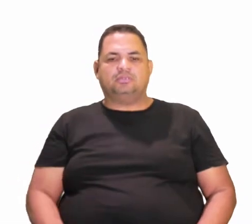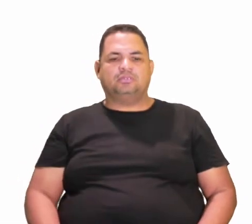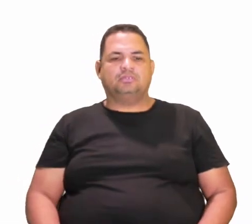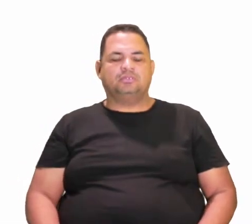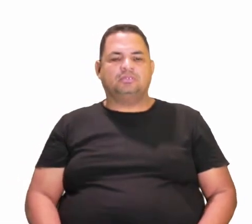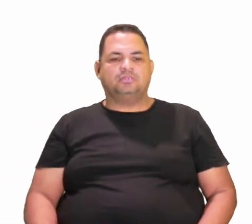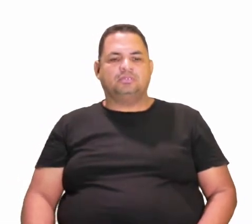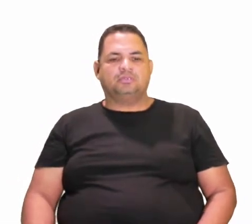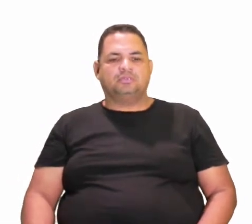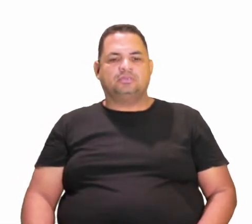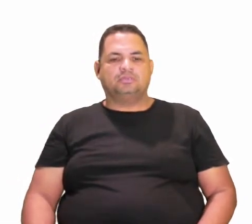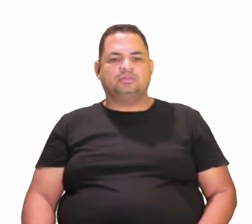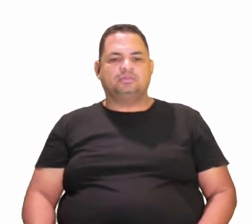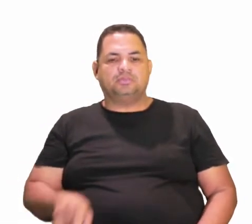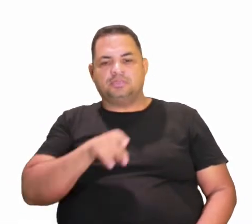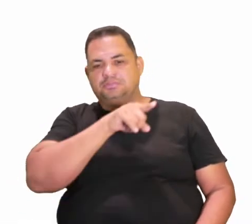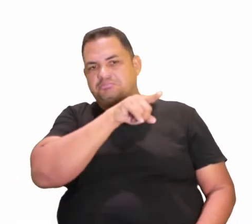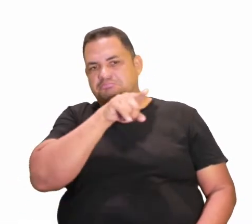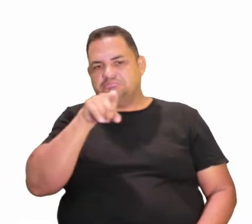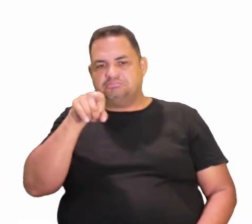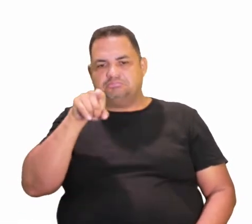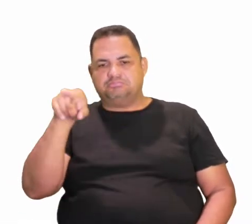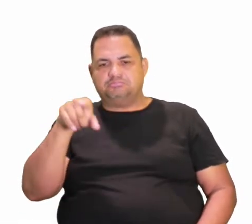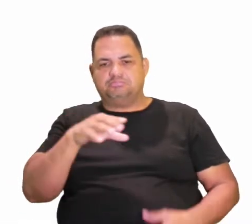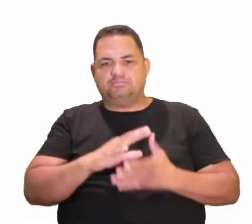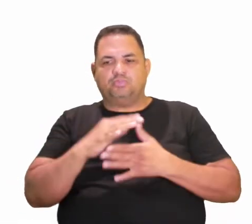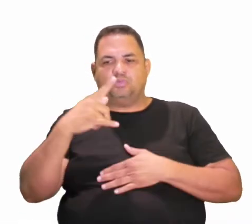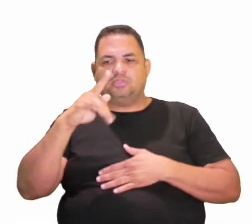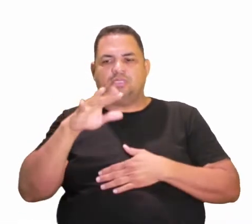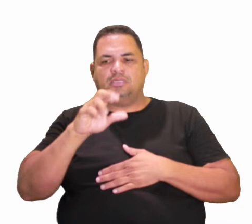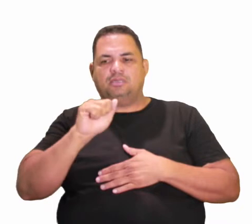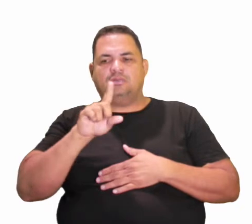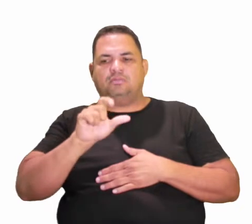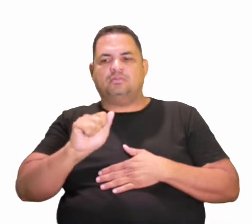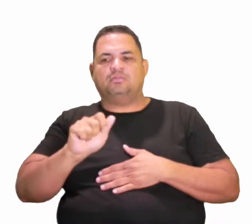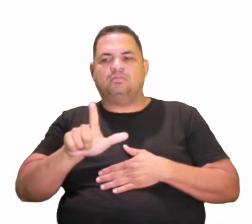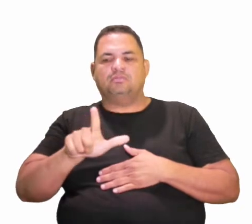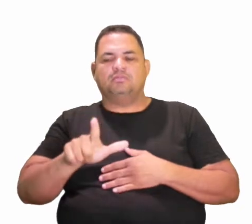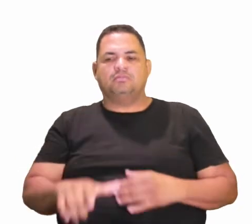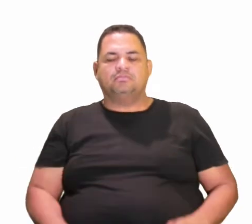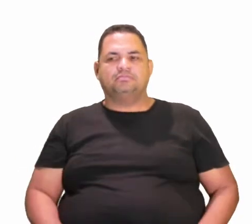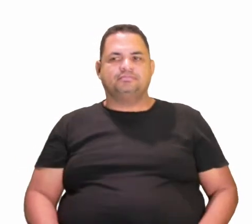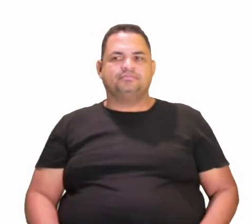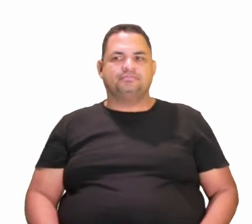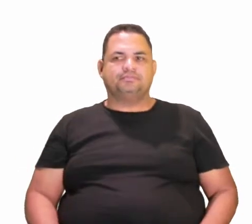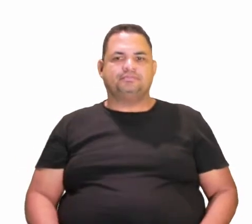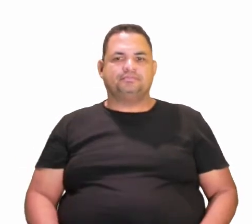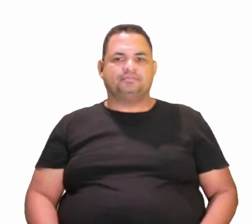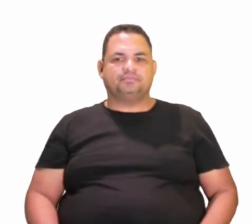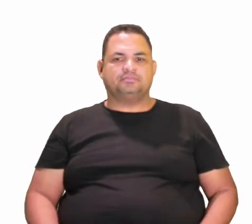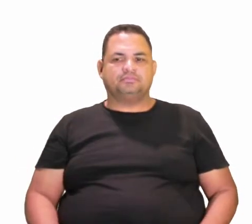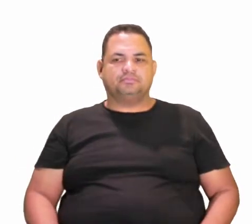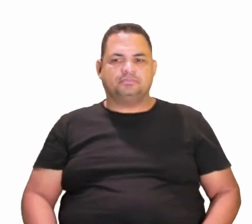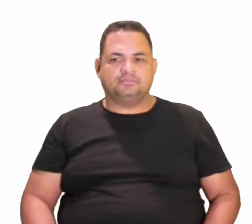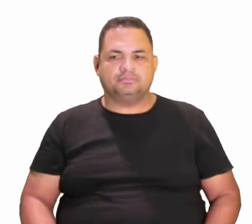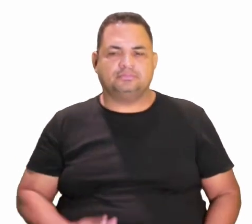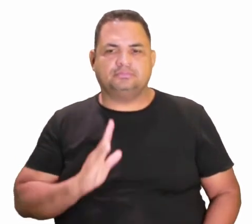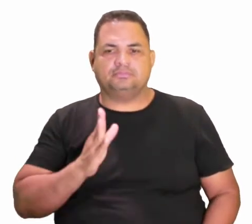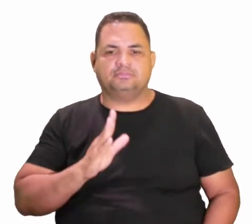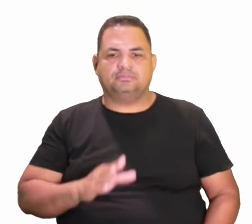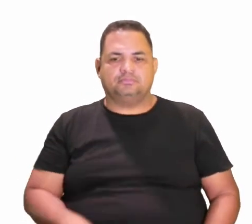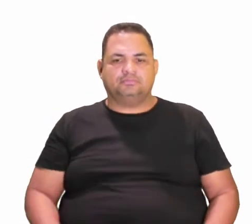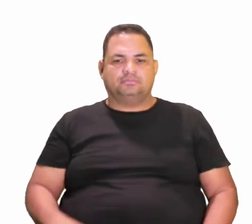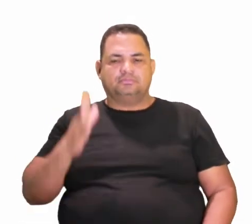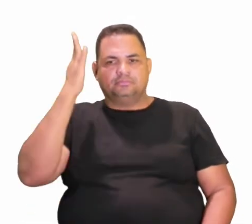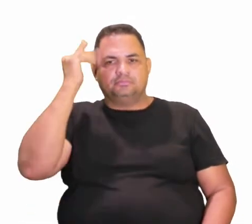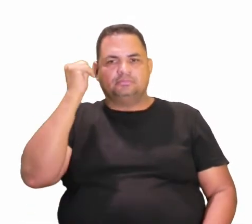those, aqueles, aquelas no plural. Muito bem? Então, já sabem, são